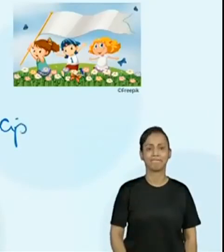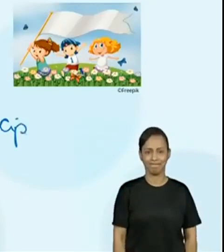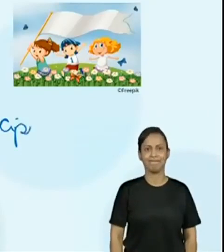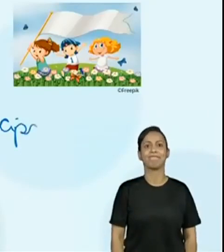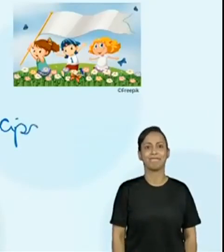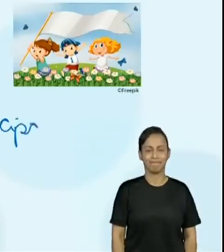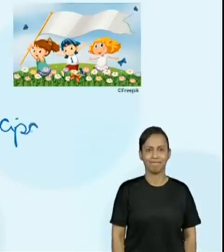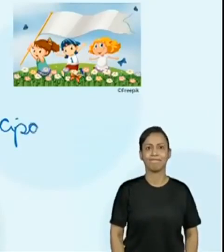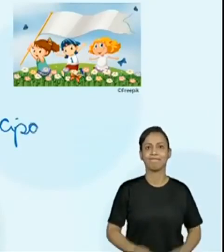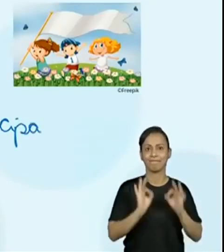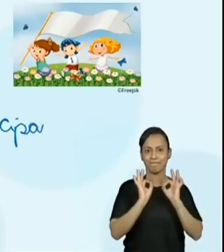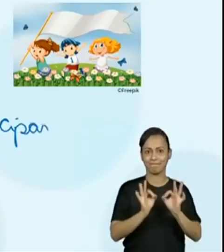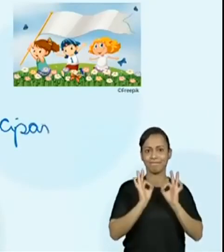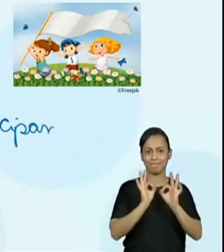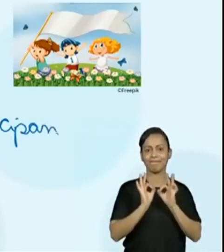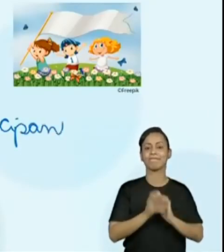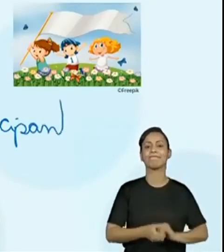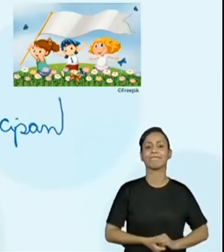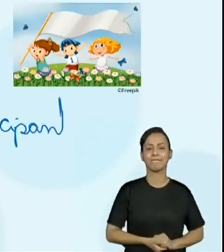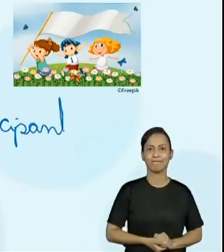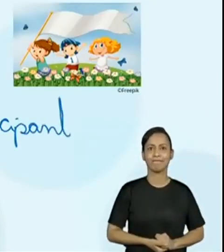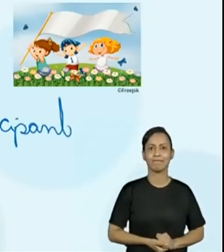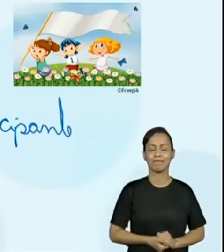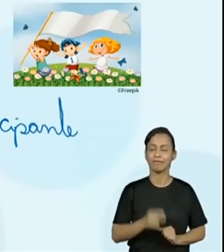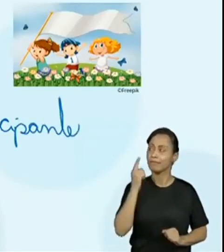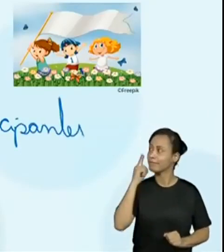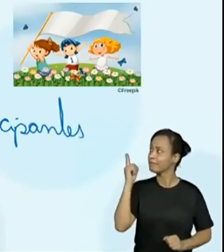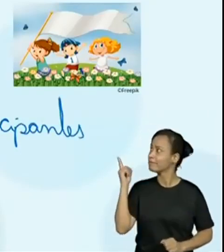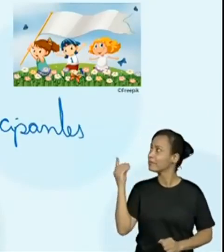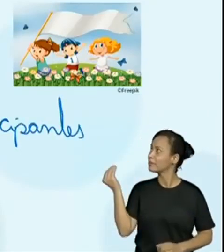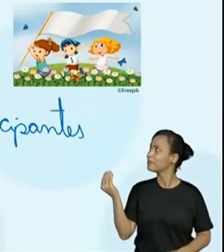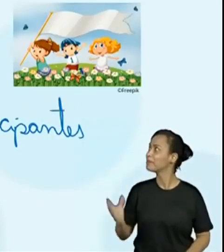Vou pegar o Andrei? Não.